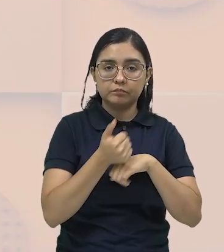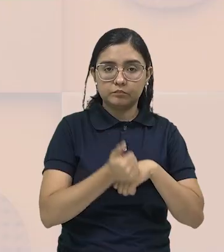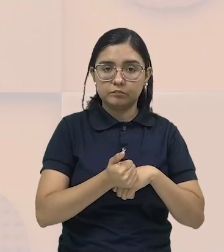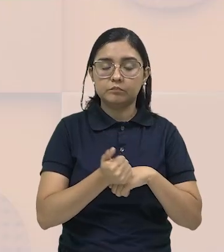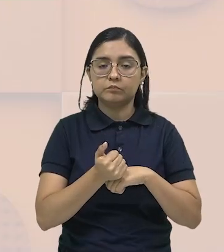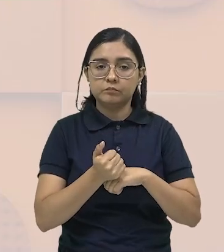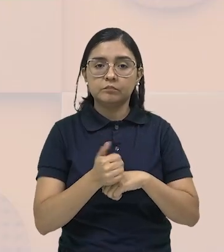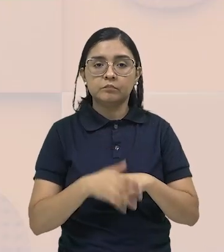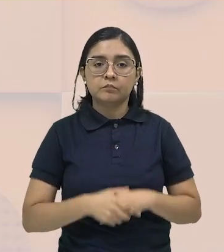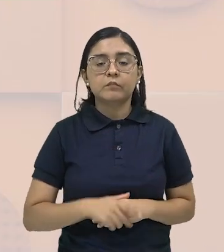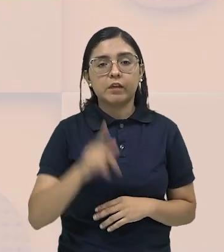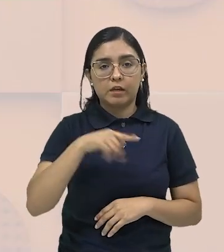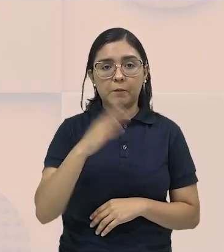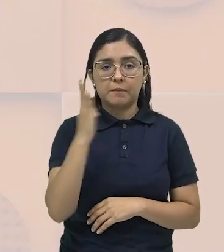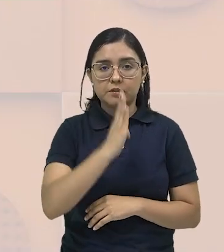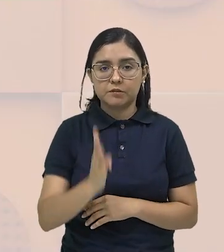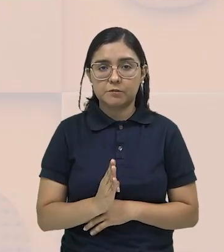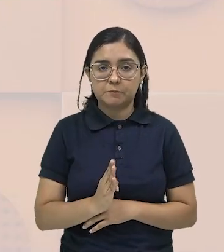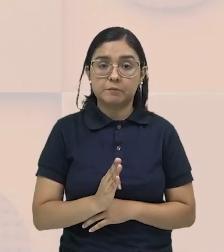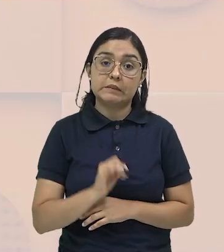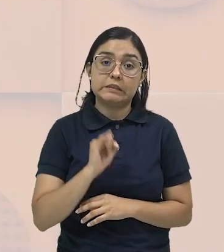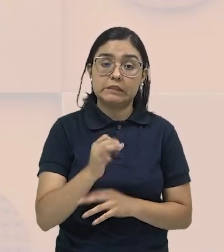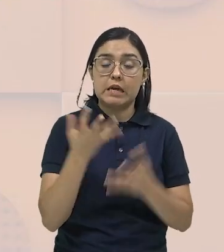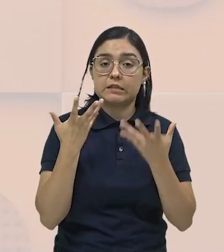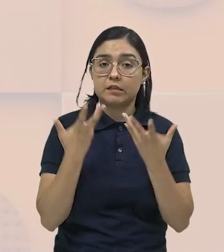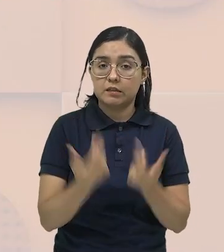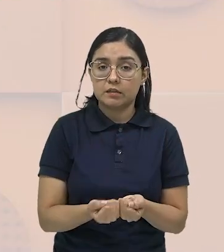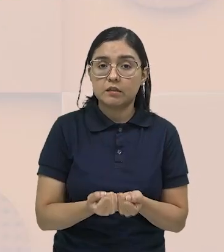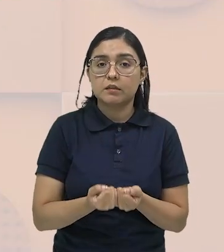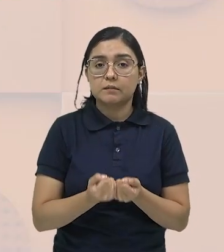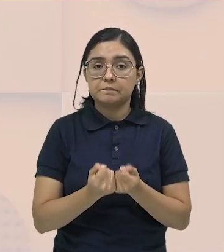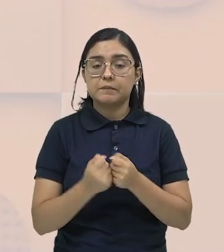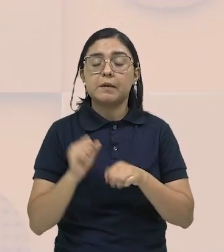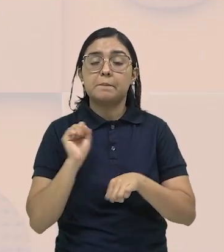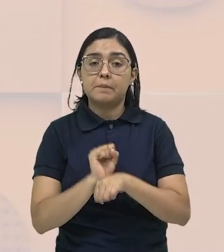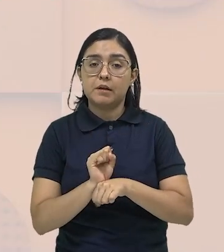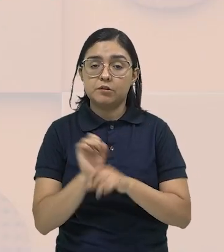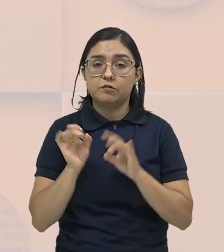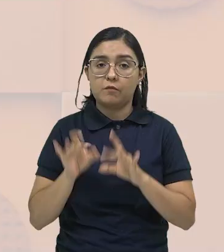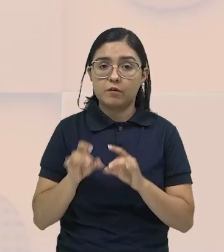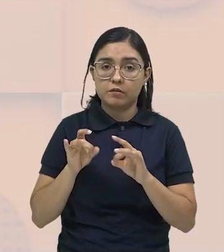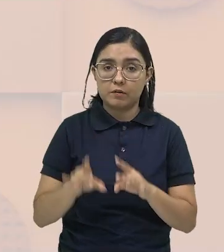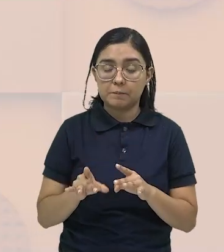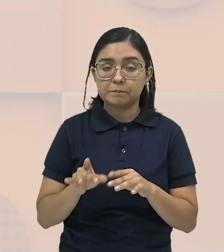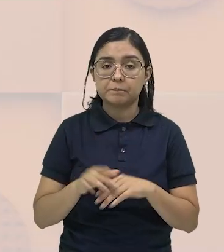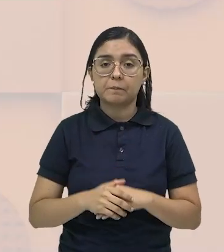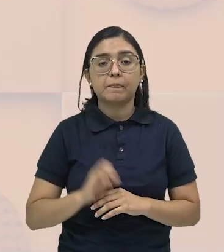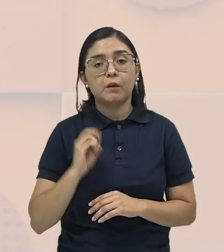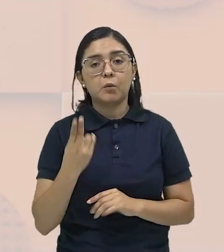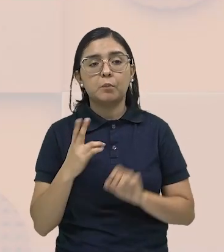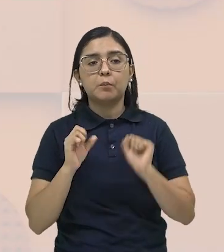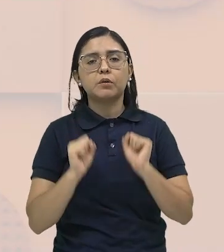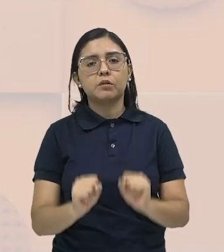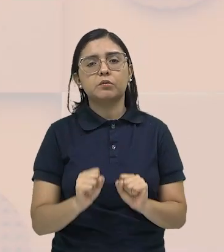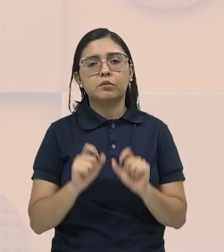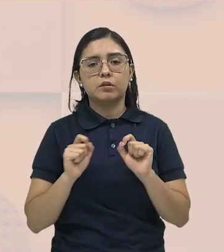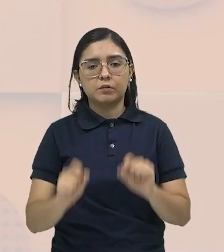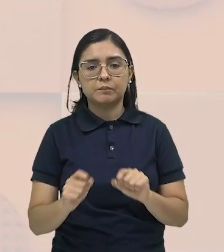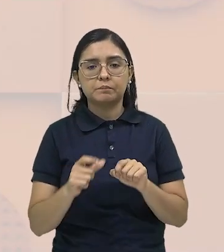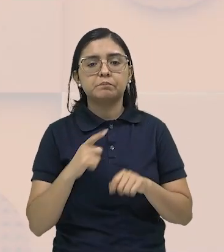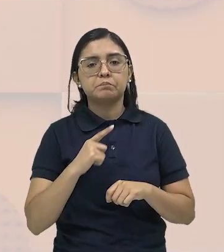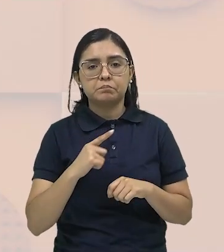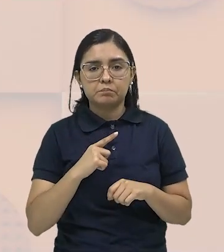o Brasil, caso aceite o bloqueio, né? E pare de comercializar com a Inglaterra. Ou poderia furar o